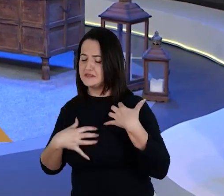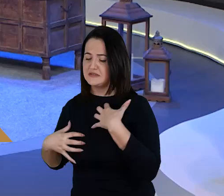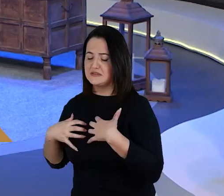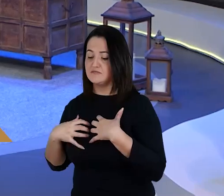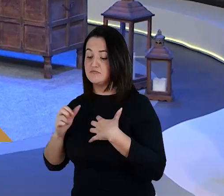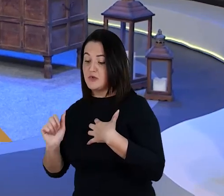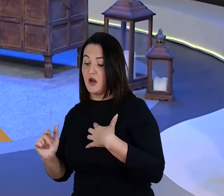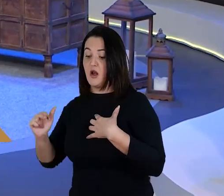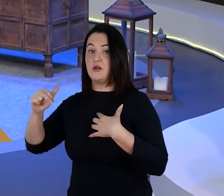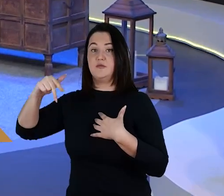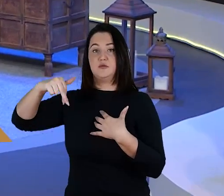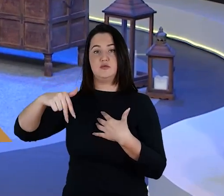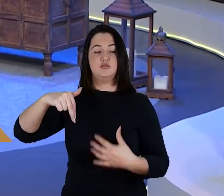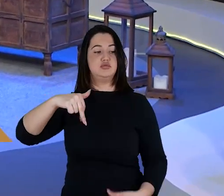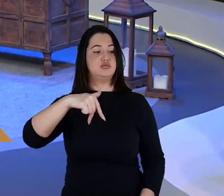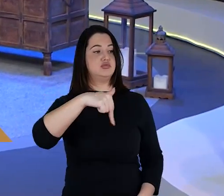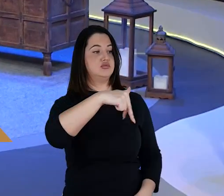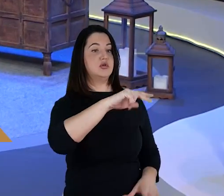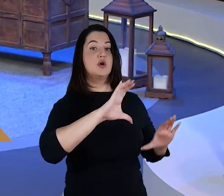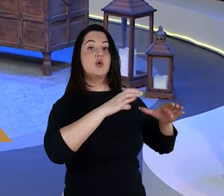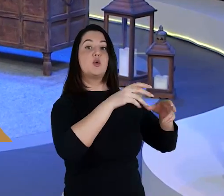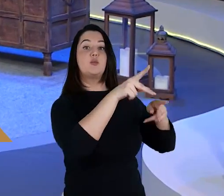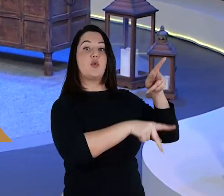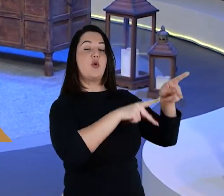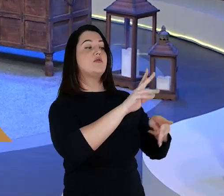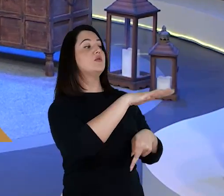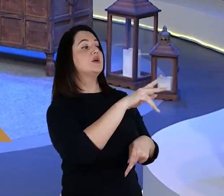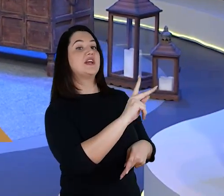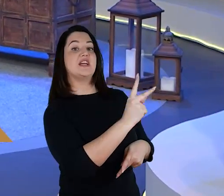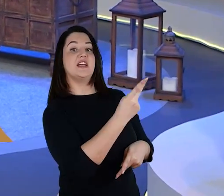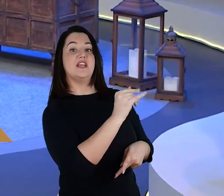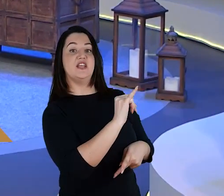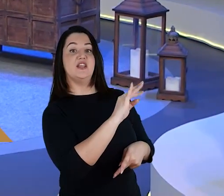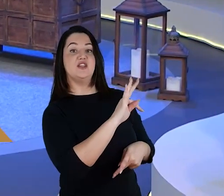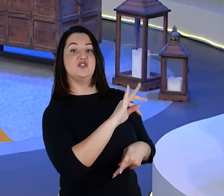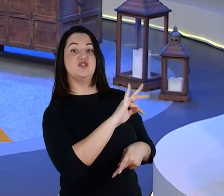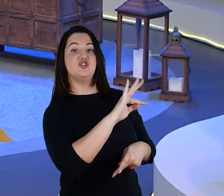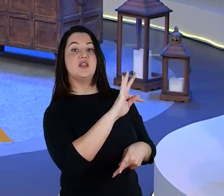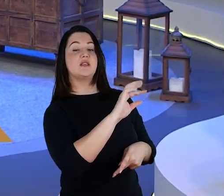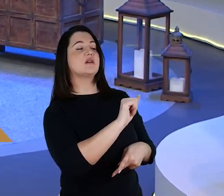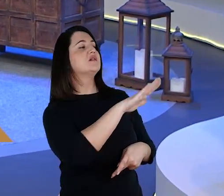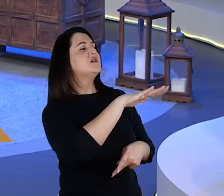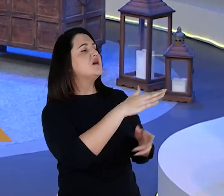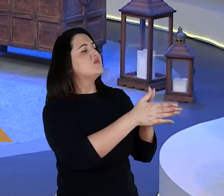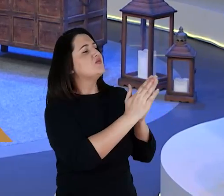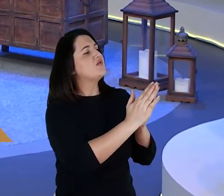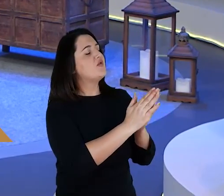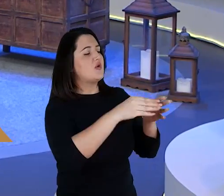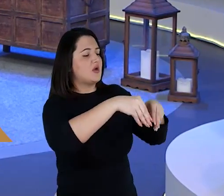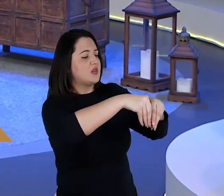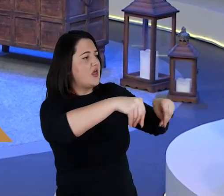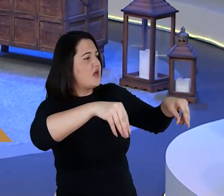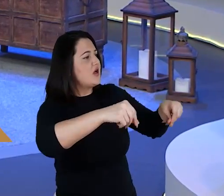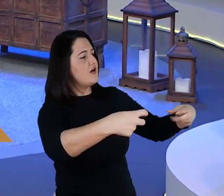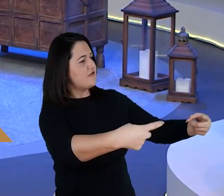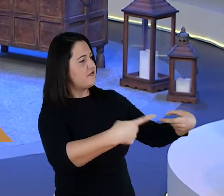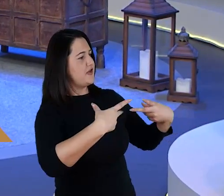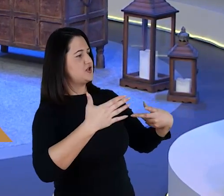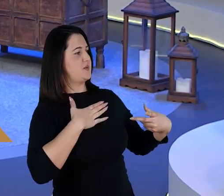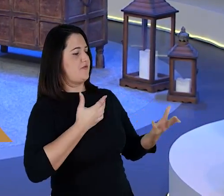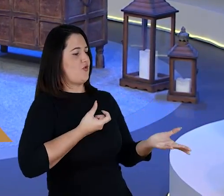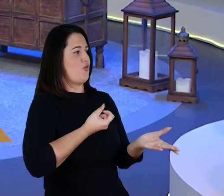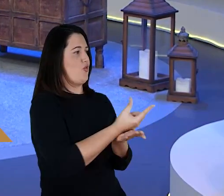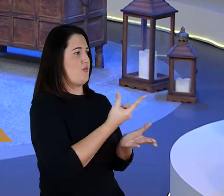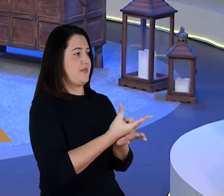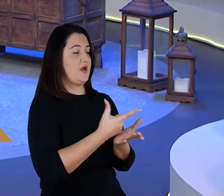Bíblia, e falou com os hititas, e ele pede aos hititas: vendam-me uma propriedade aqui para que eu possa sepultar a